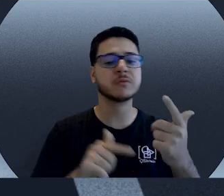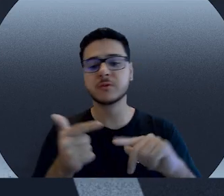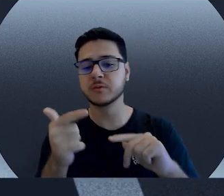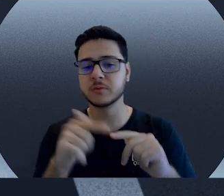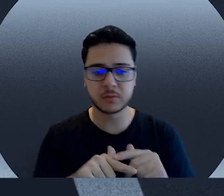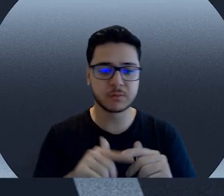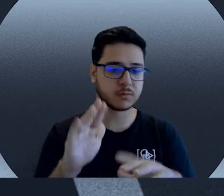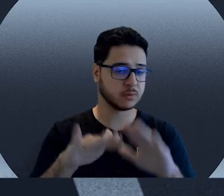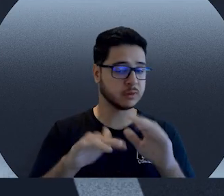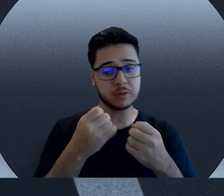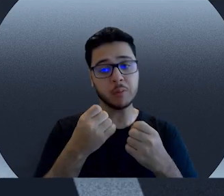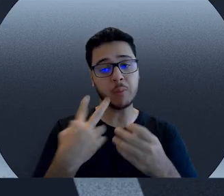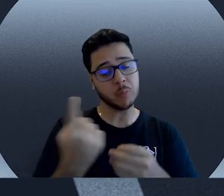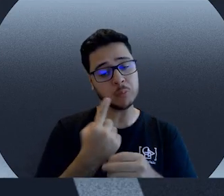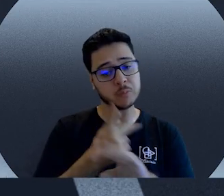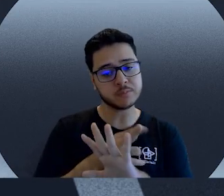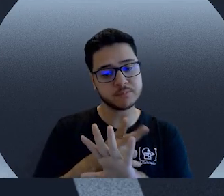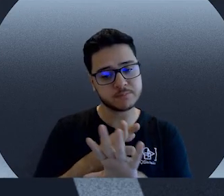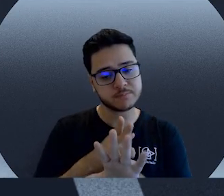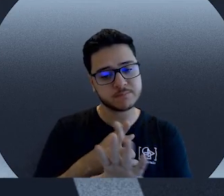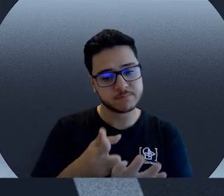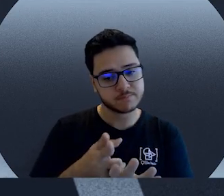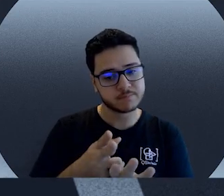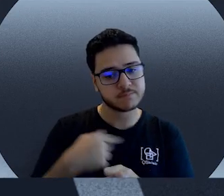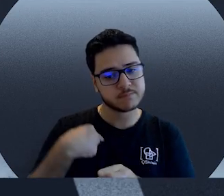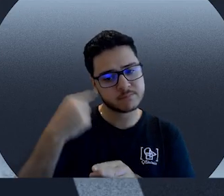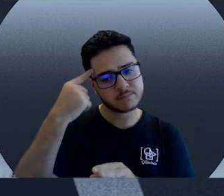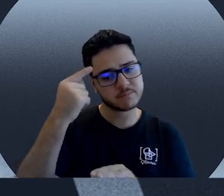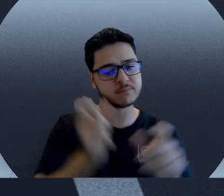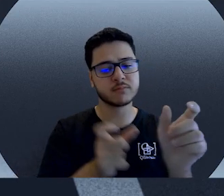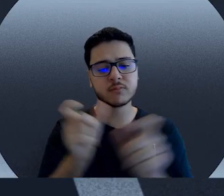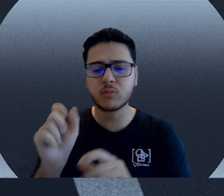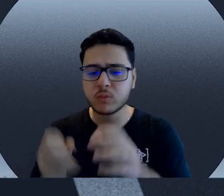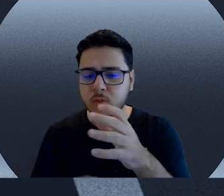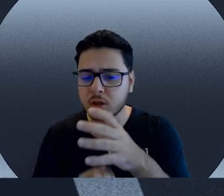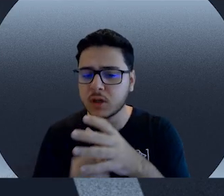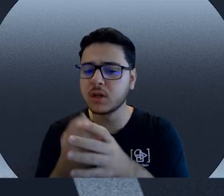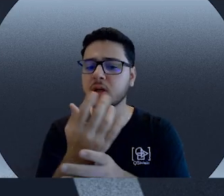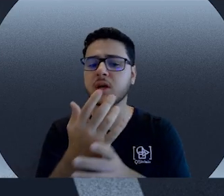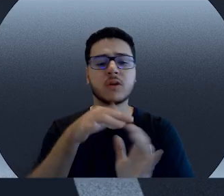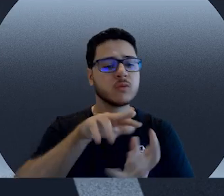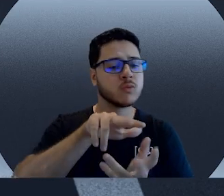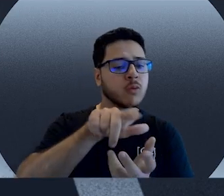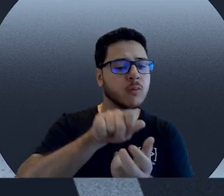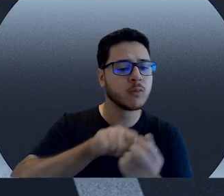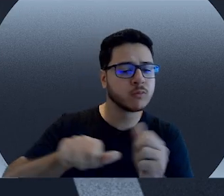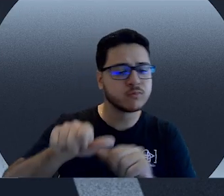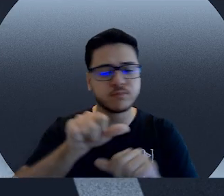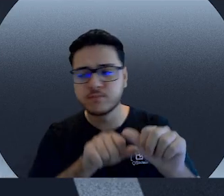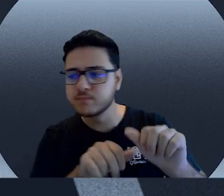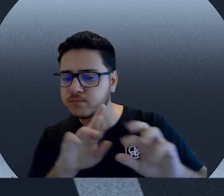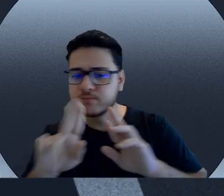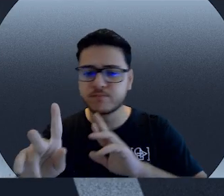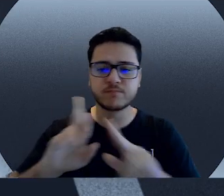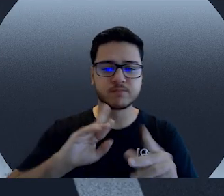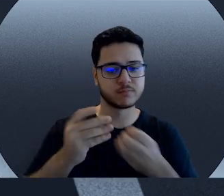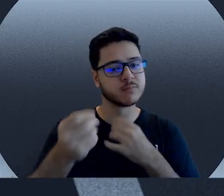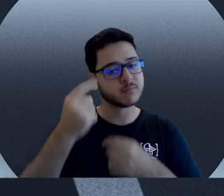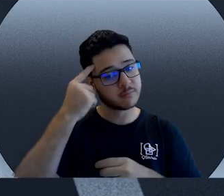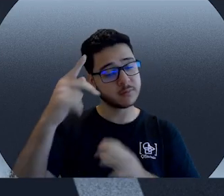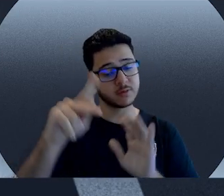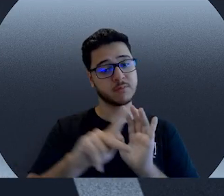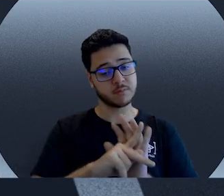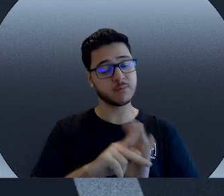uma diversificada e pensando o que as pessoas estão produzindo ao redor do mundo, né? Outras linguagens, outras maneiras de pensar a